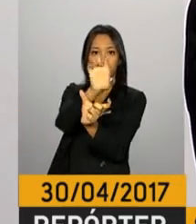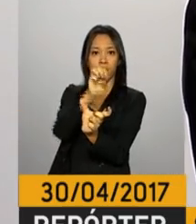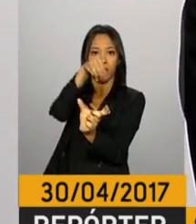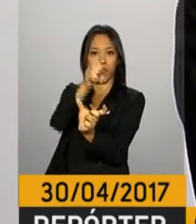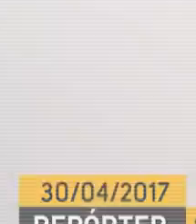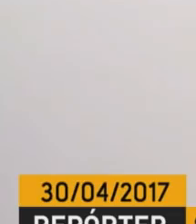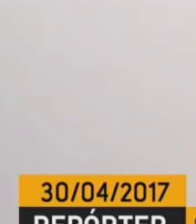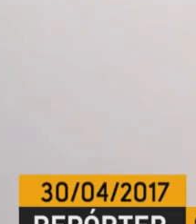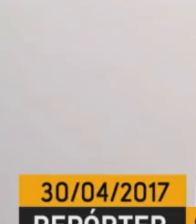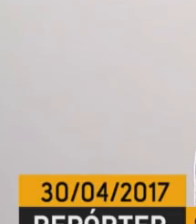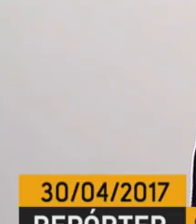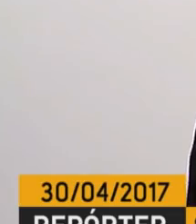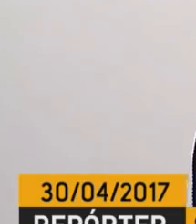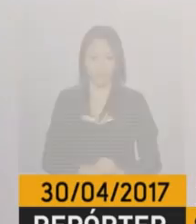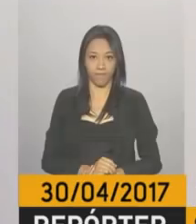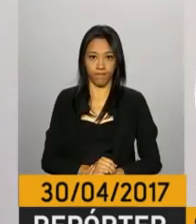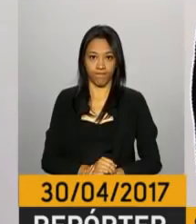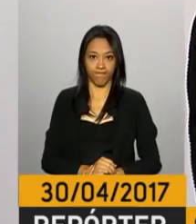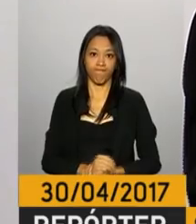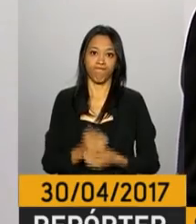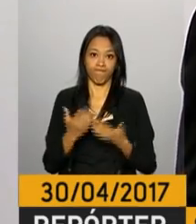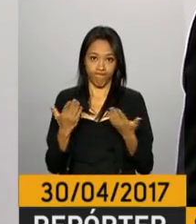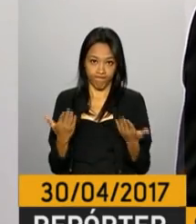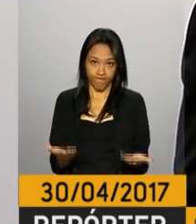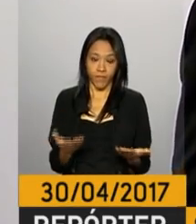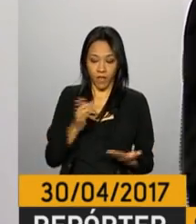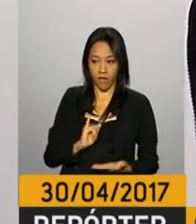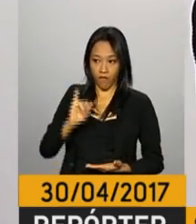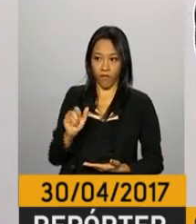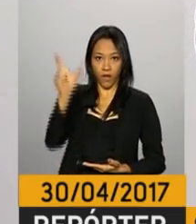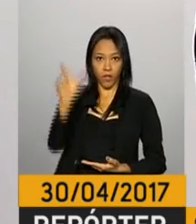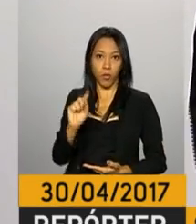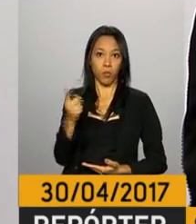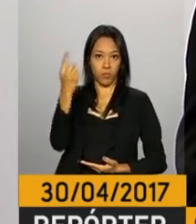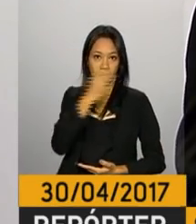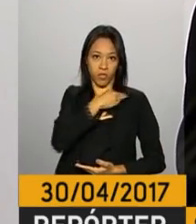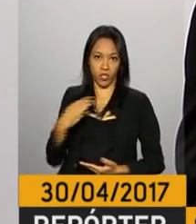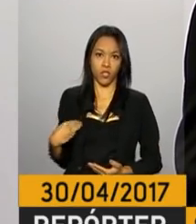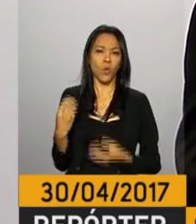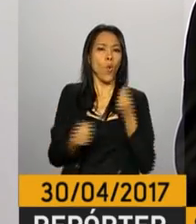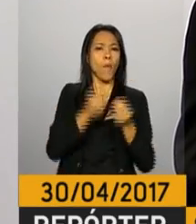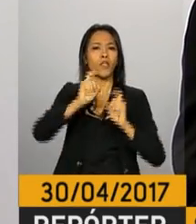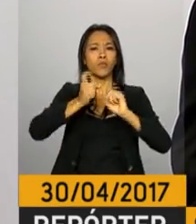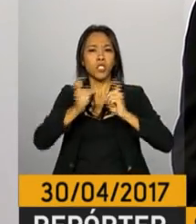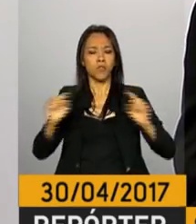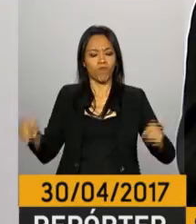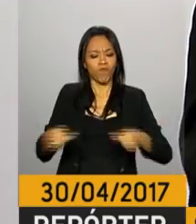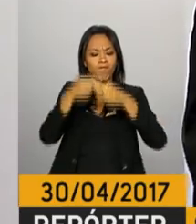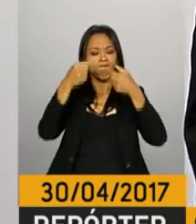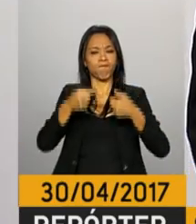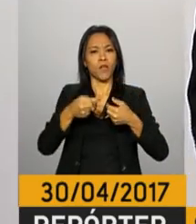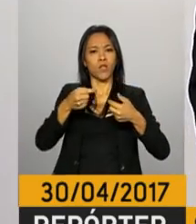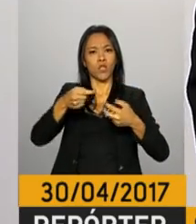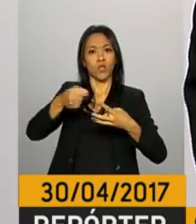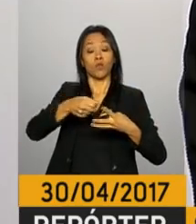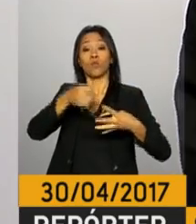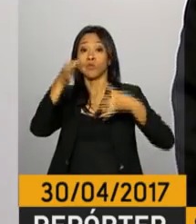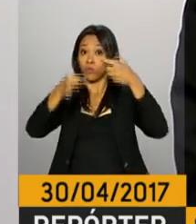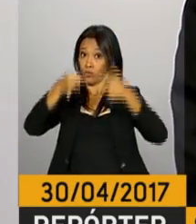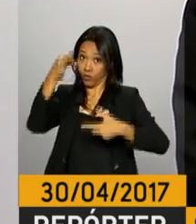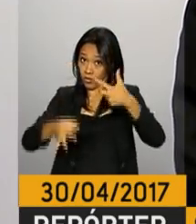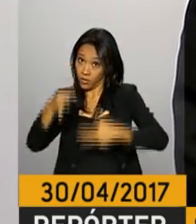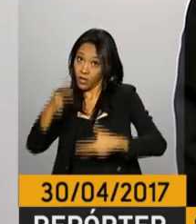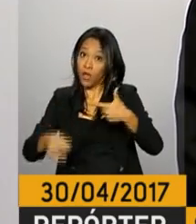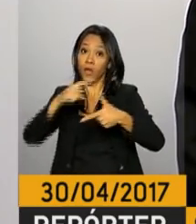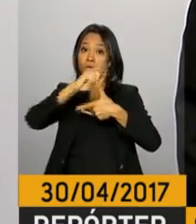no nosso país. As instituições aqui, senhor vice-primeiro-ministro, funcionam com toda regularidade, o judiciário, o executivo,